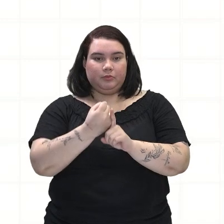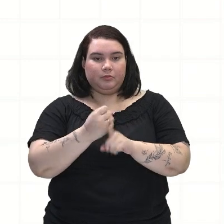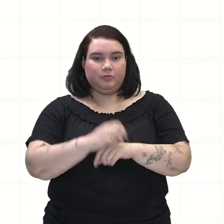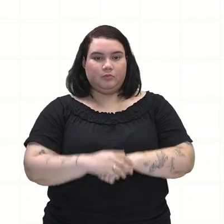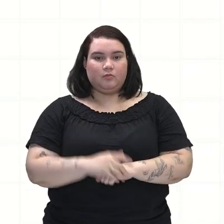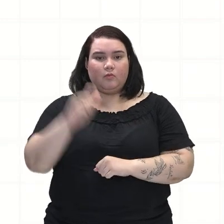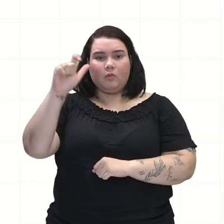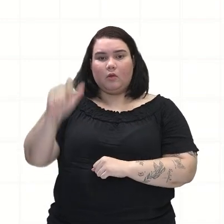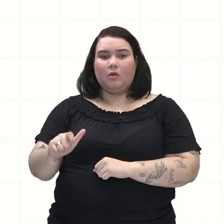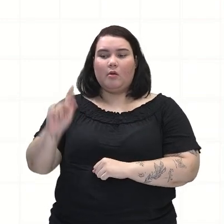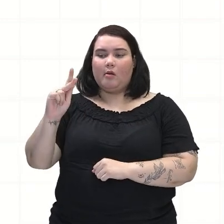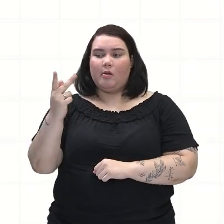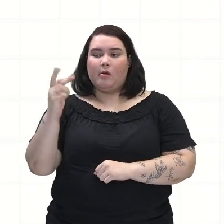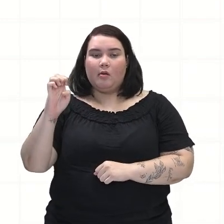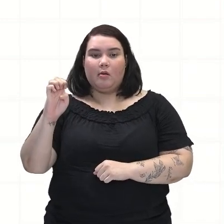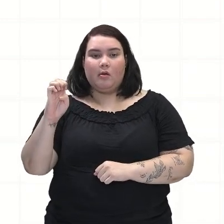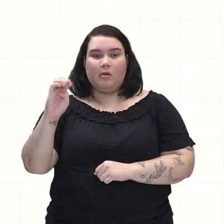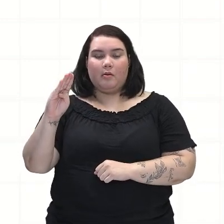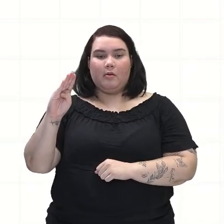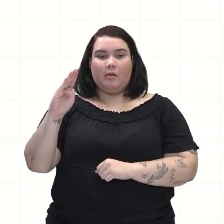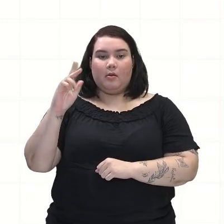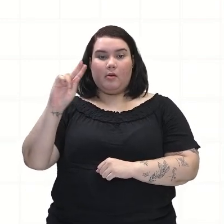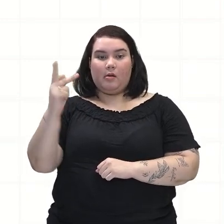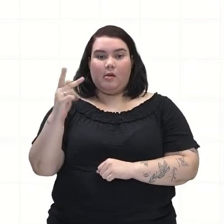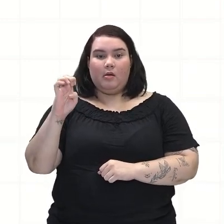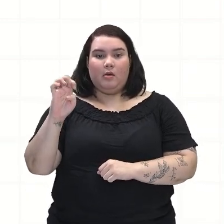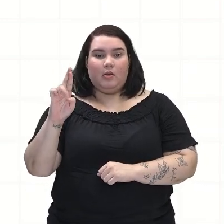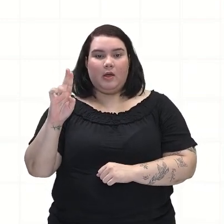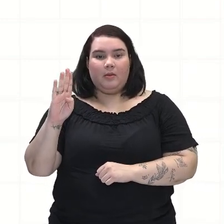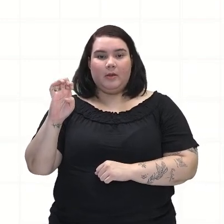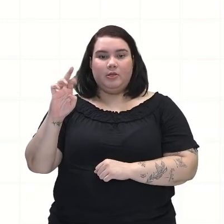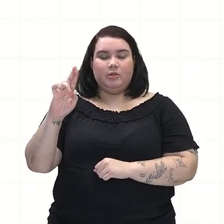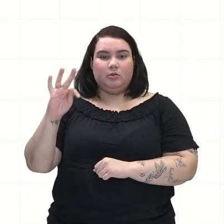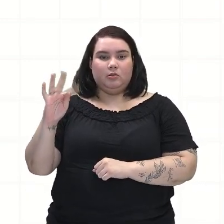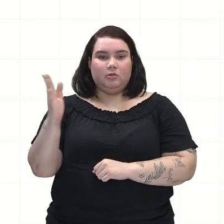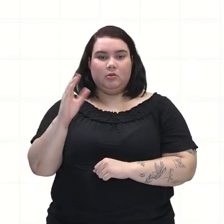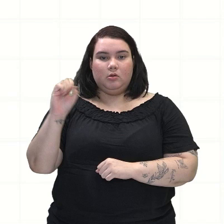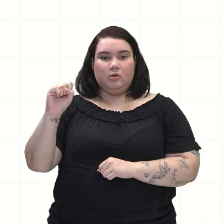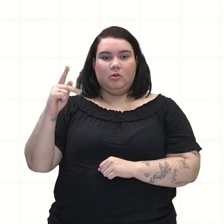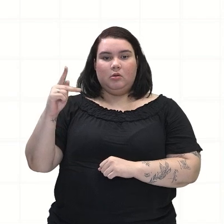Herbert Spencer foi um filósofo,